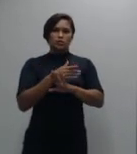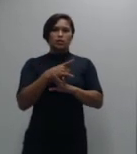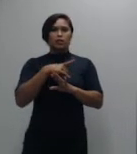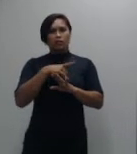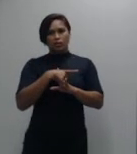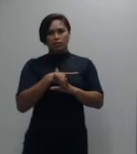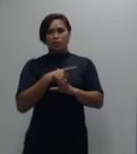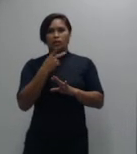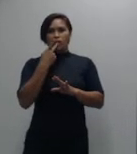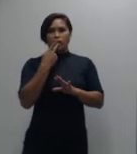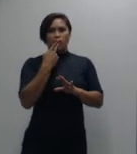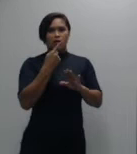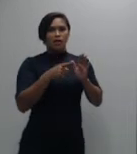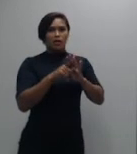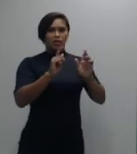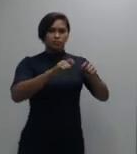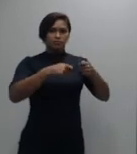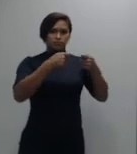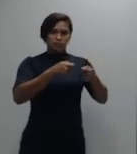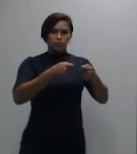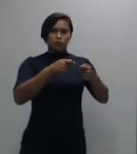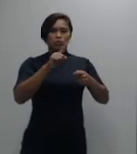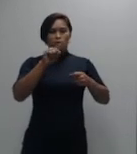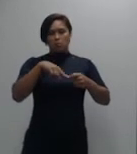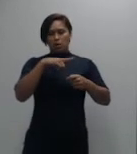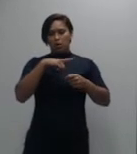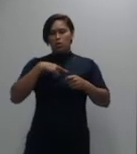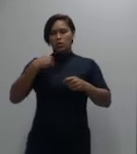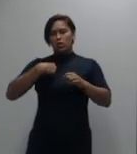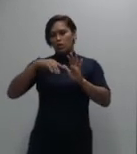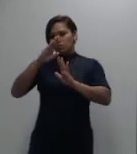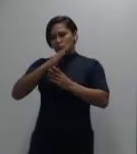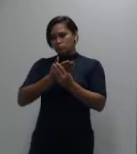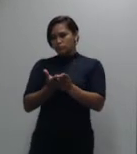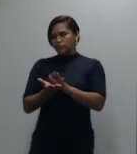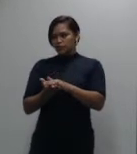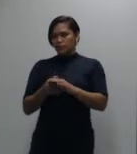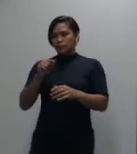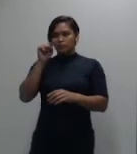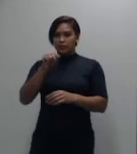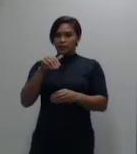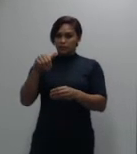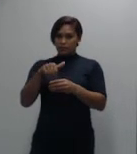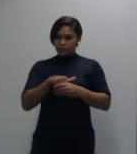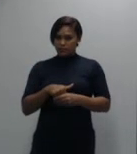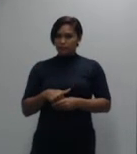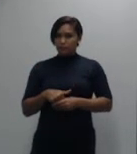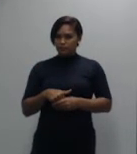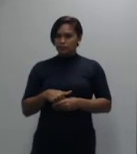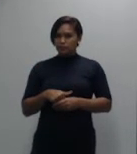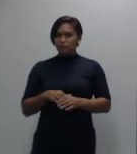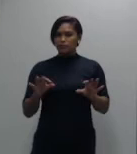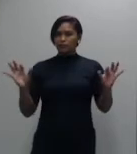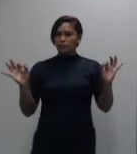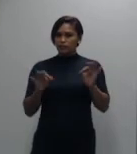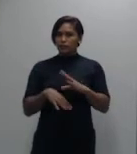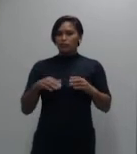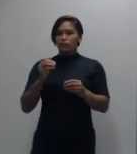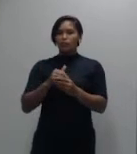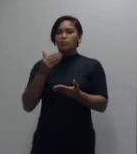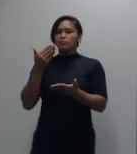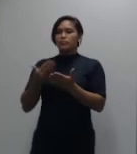Expresso abre a documento expressa nos autos nesse sentido este voto acabou sendo voto vencido